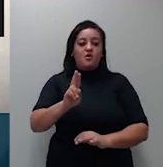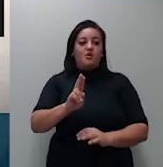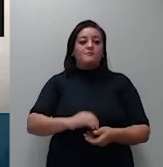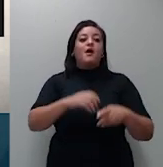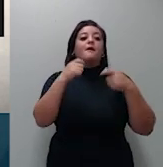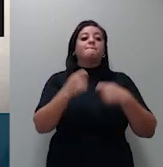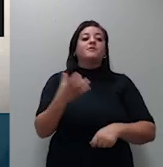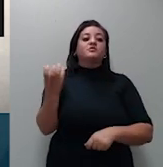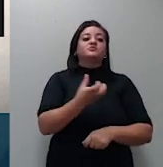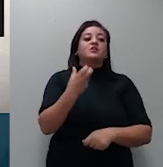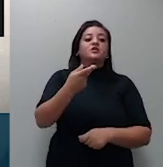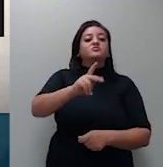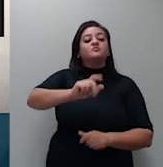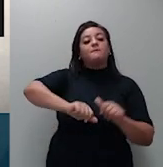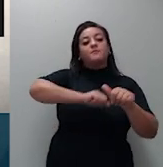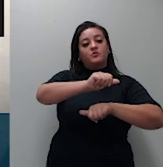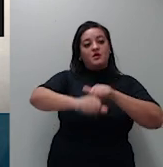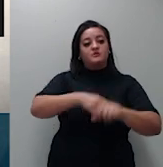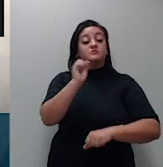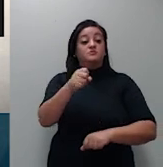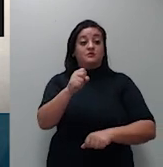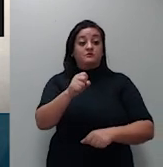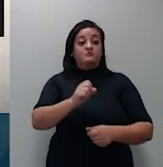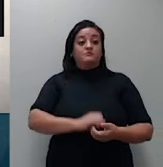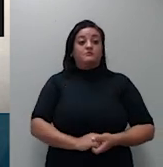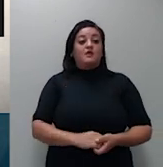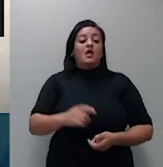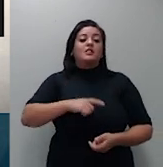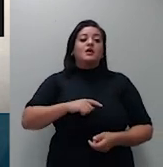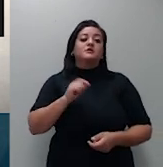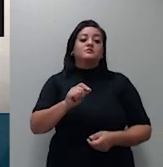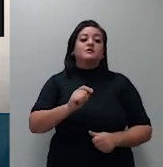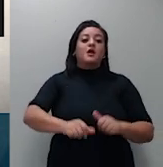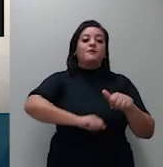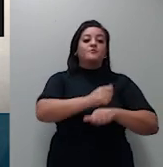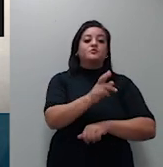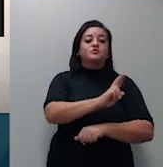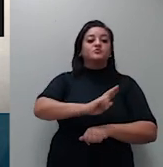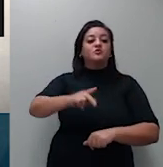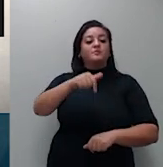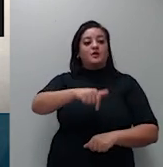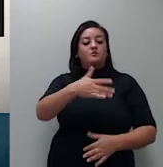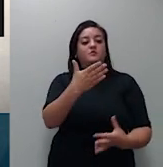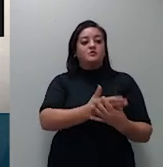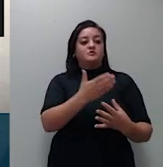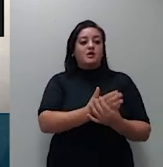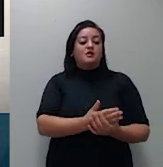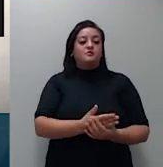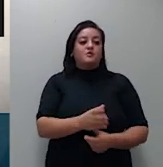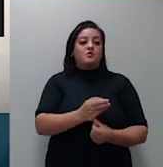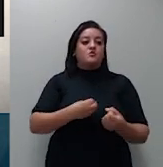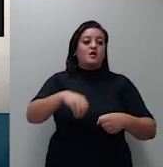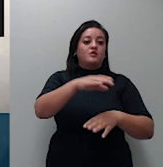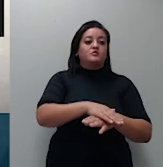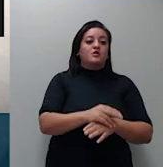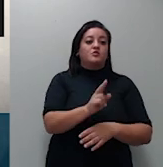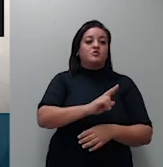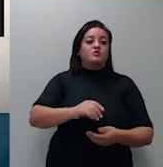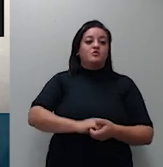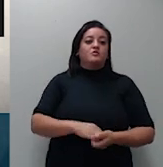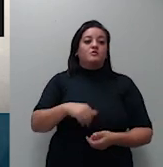a sua modificação pense que a alteração do nome no caso com acréscimo do sobrenome materno